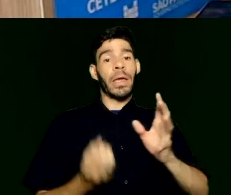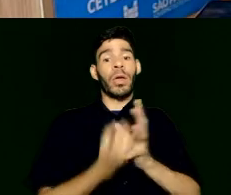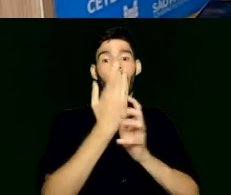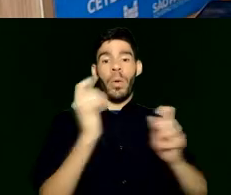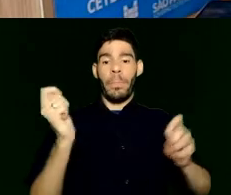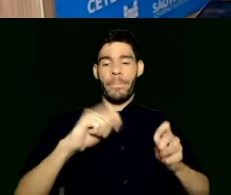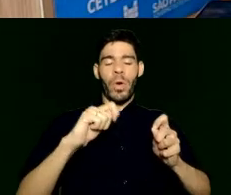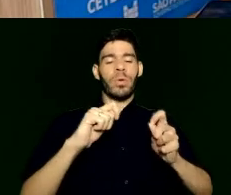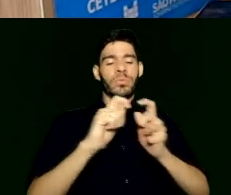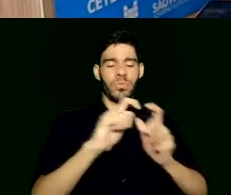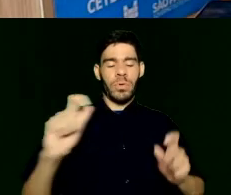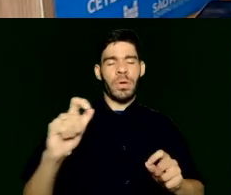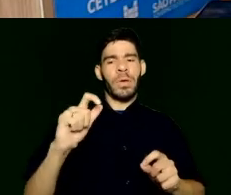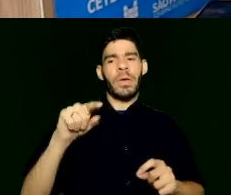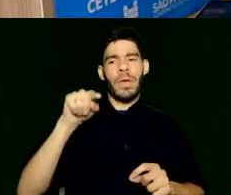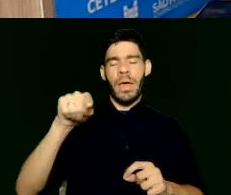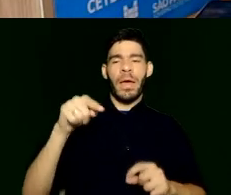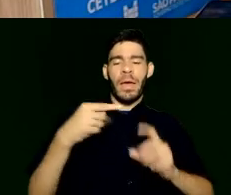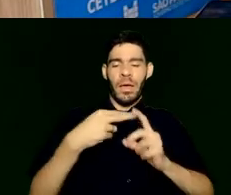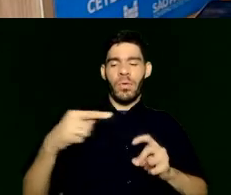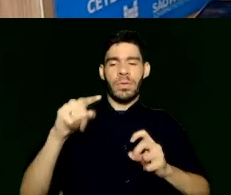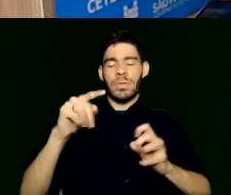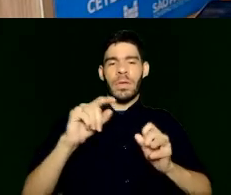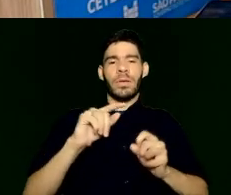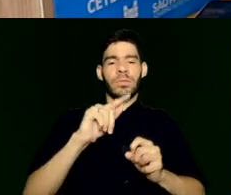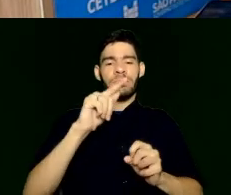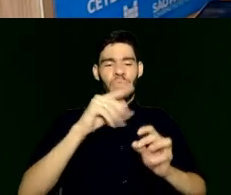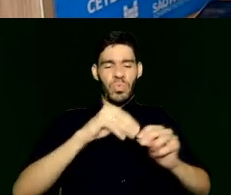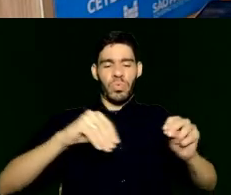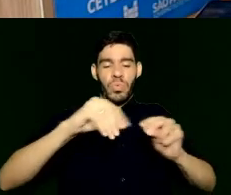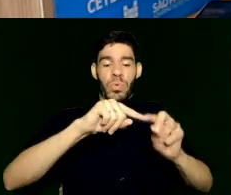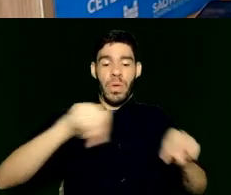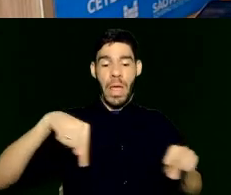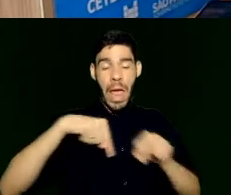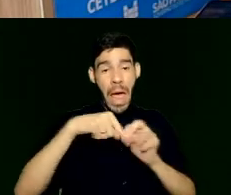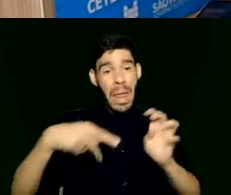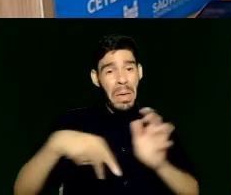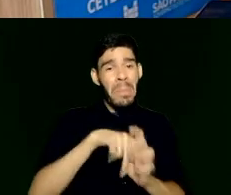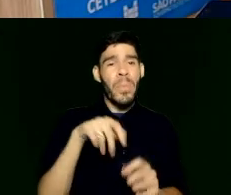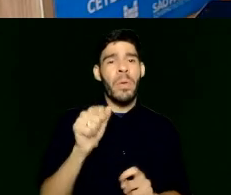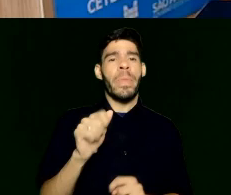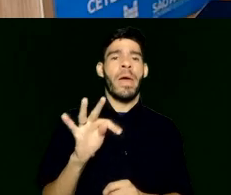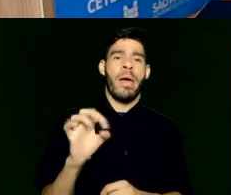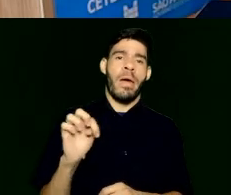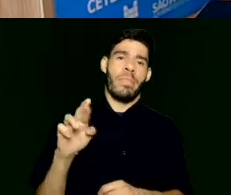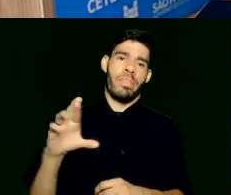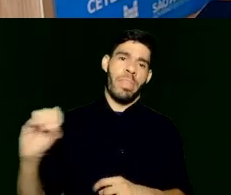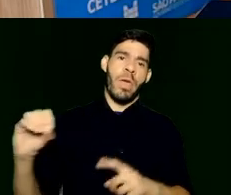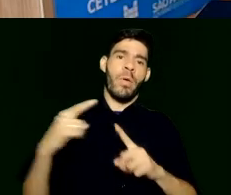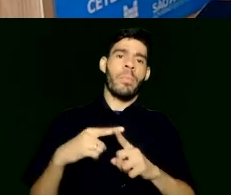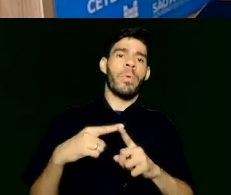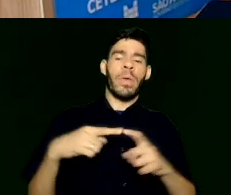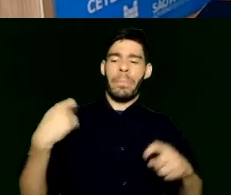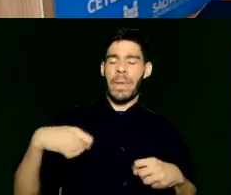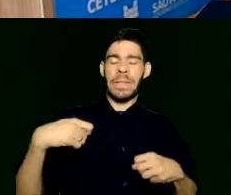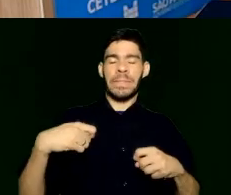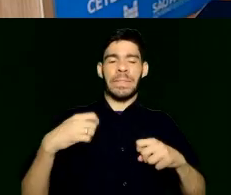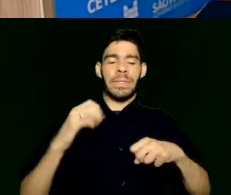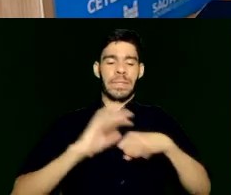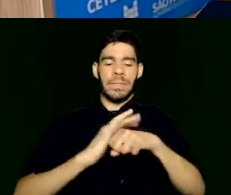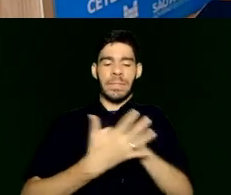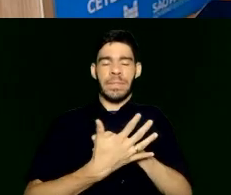a possibilidade da ampliação daqueles resíduos sendo geridos em aterro. E por que isso foi necessário?